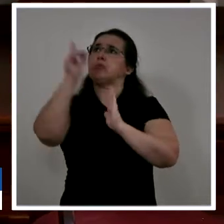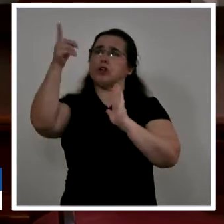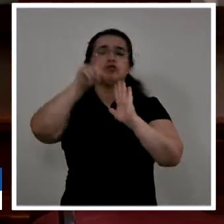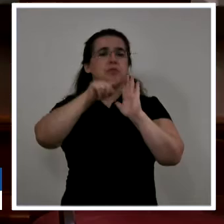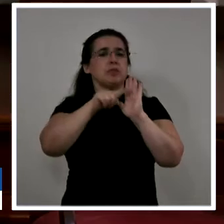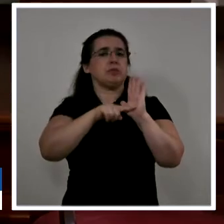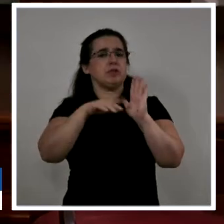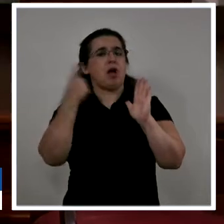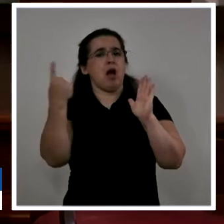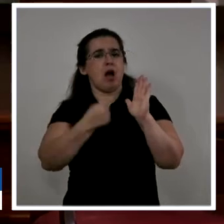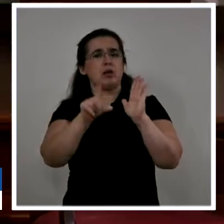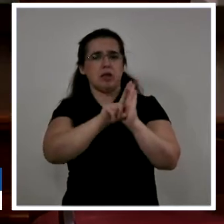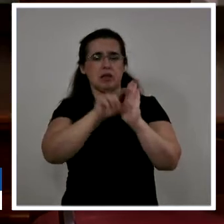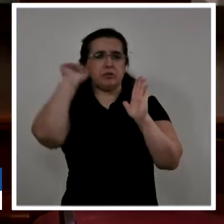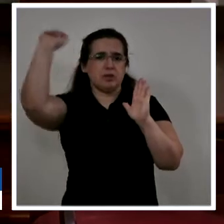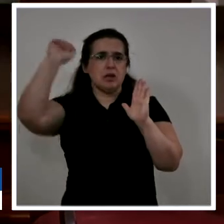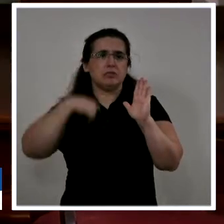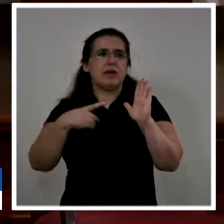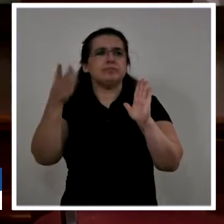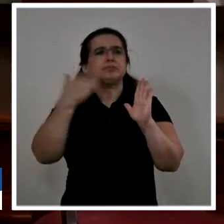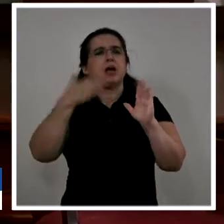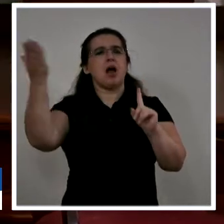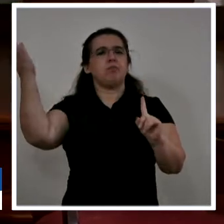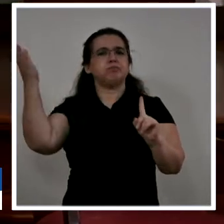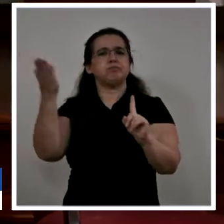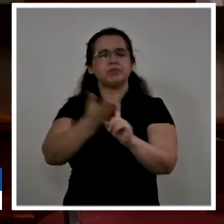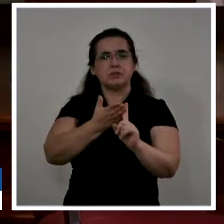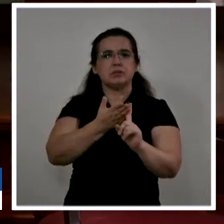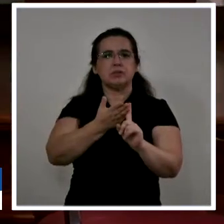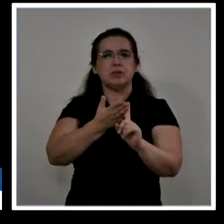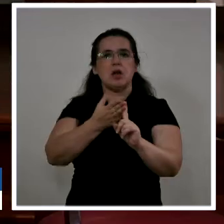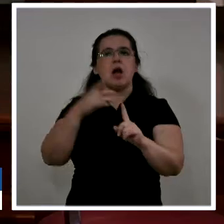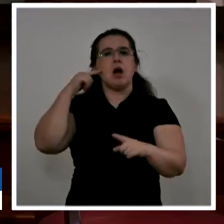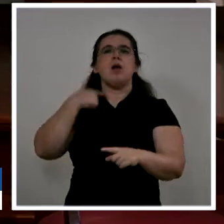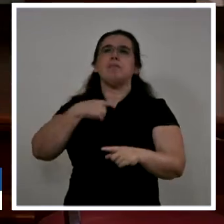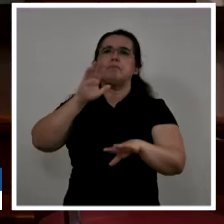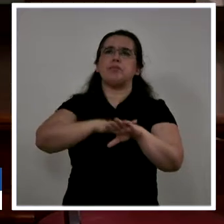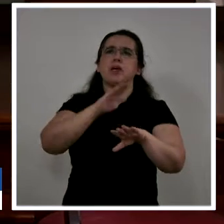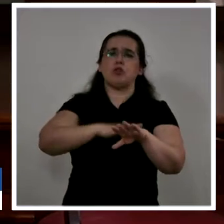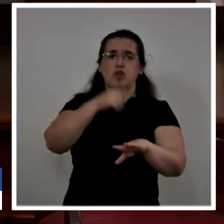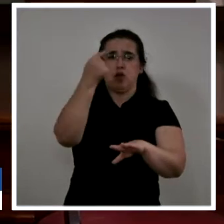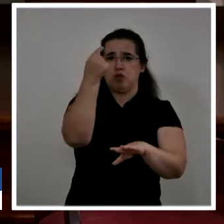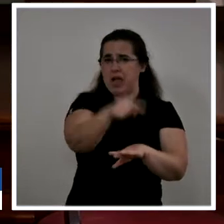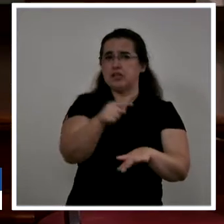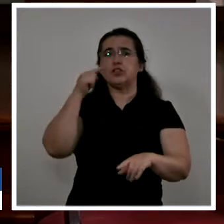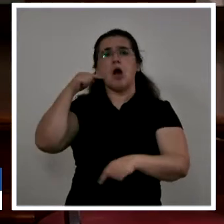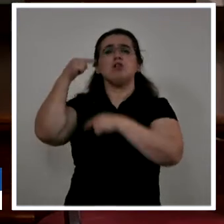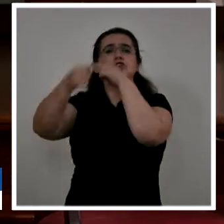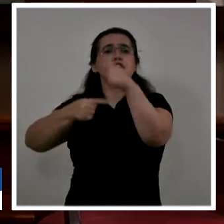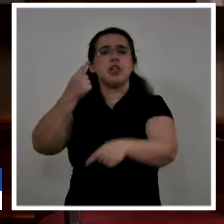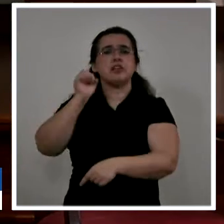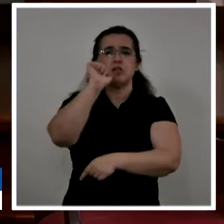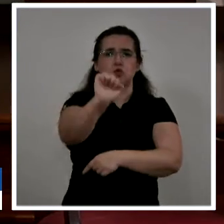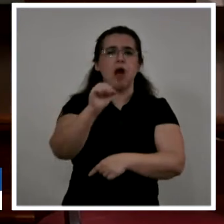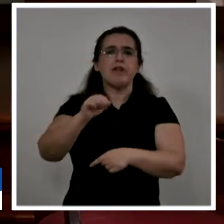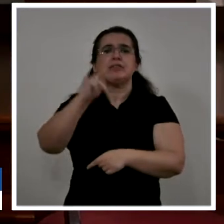Deus diz que vai condenar até à terceira e quarta geração os descendentes dos pecadores. E, além disso, sugere que não importa quão